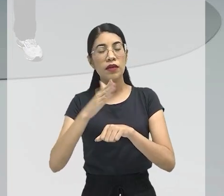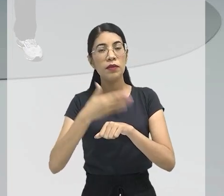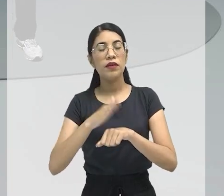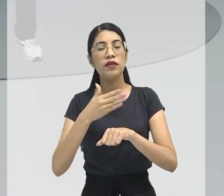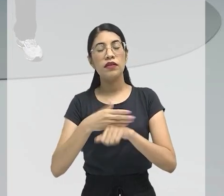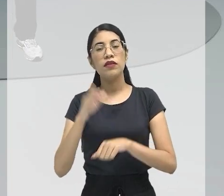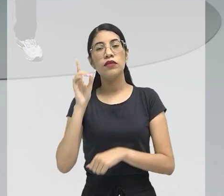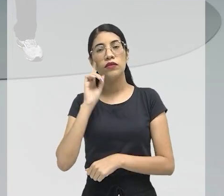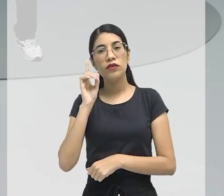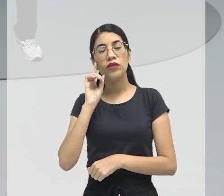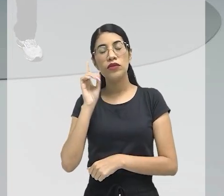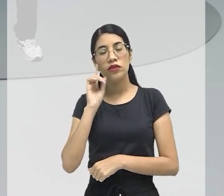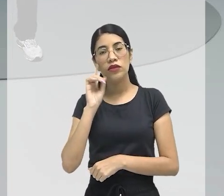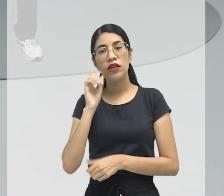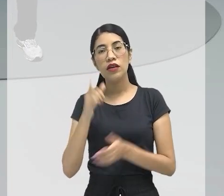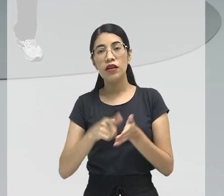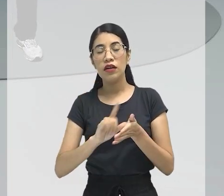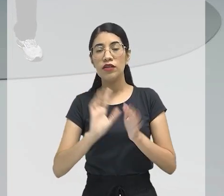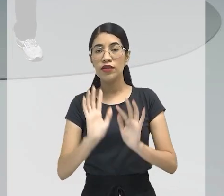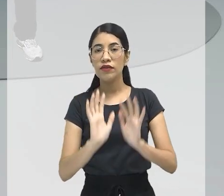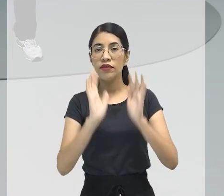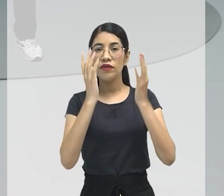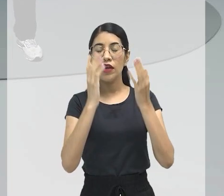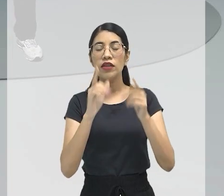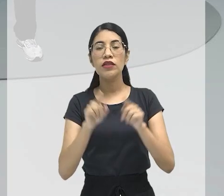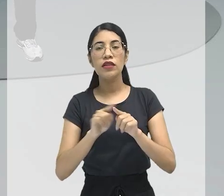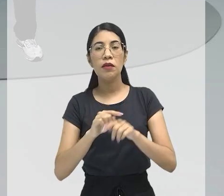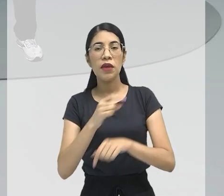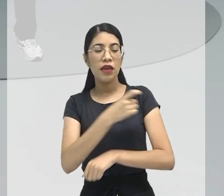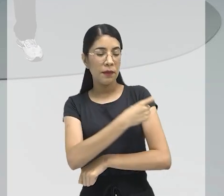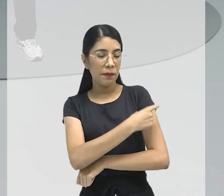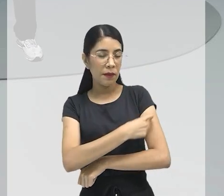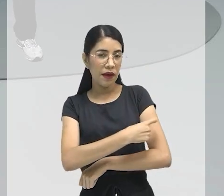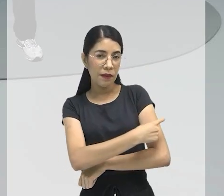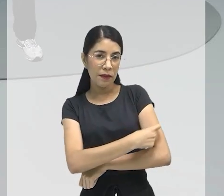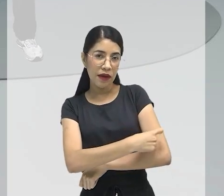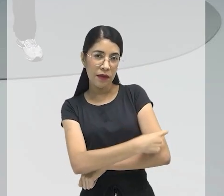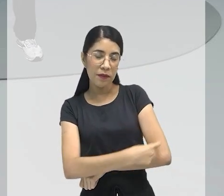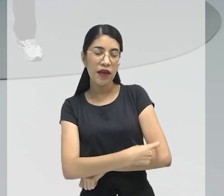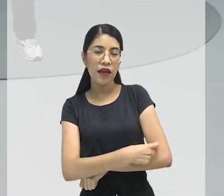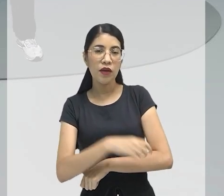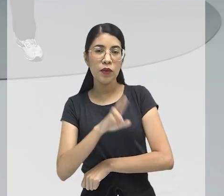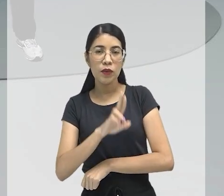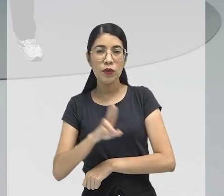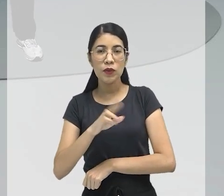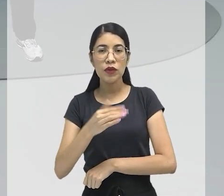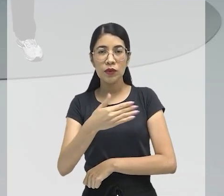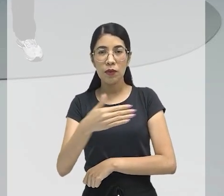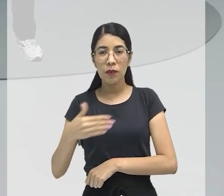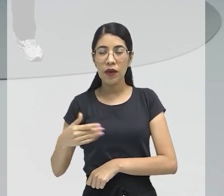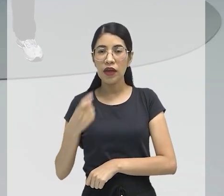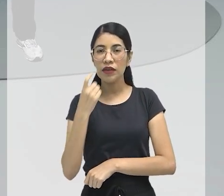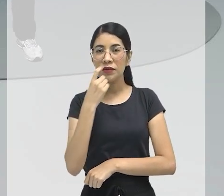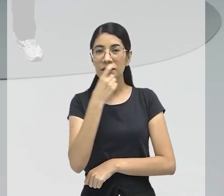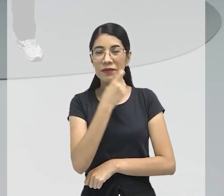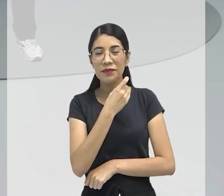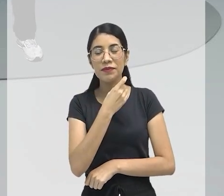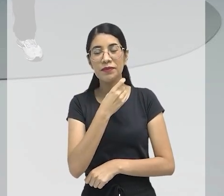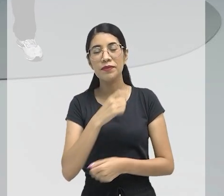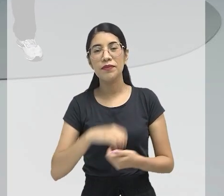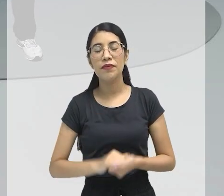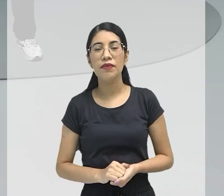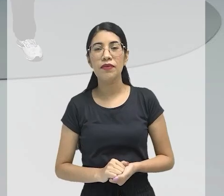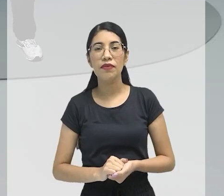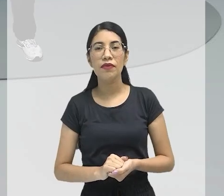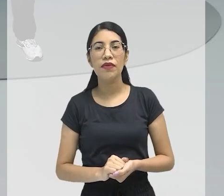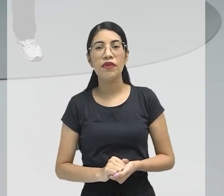dias, né, antes do acontecimento, arranham, né, o seu corpo com dente de... Olha só como é que é o ritual. Com dente